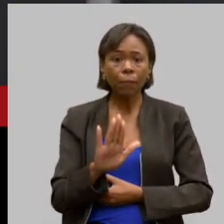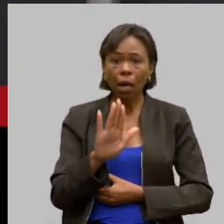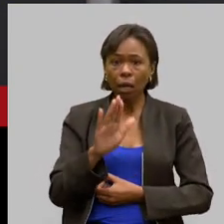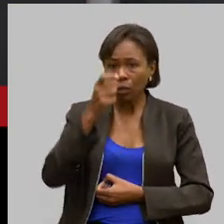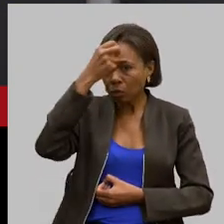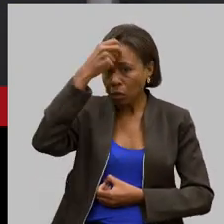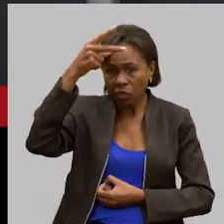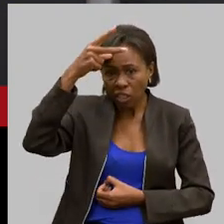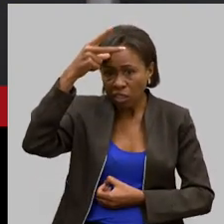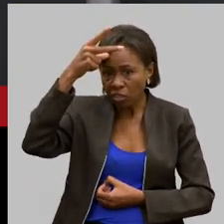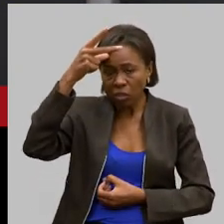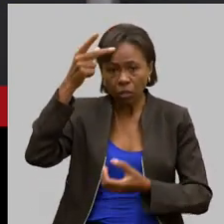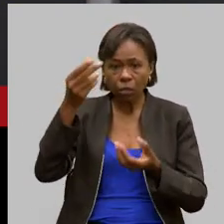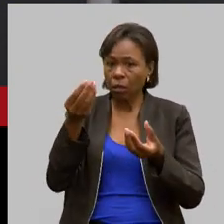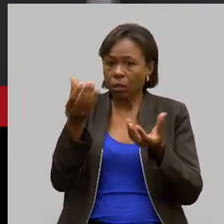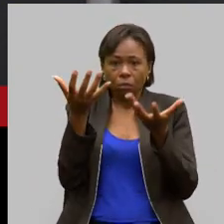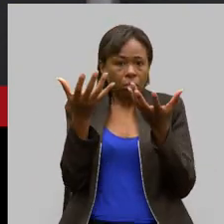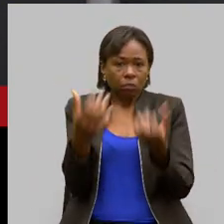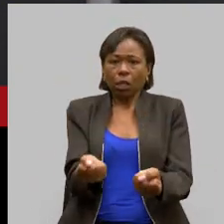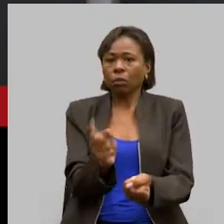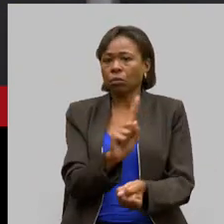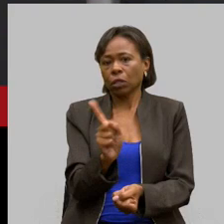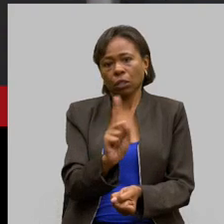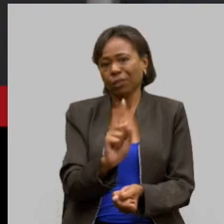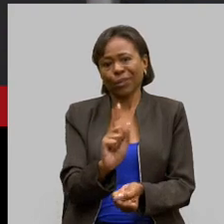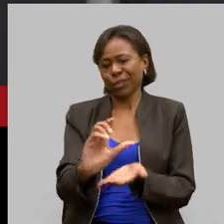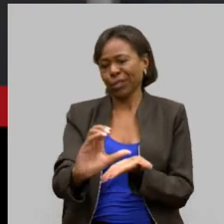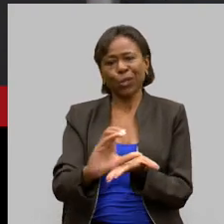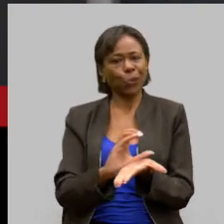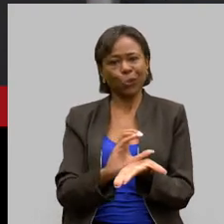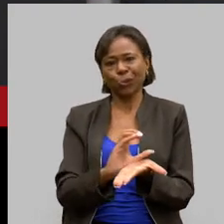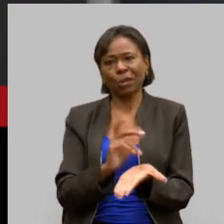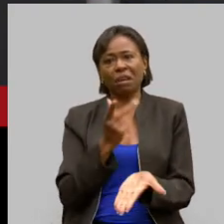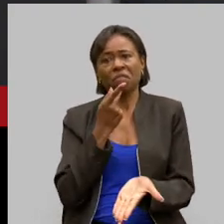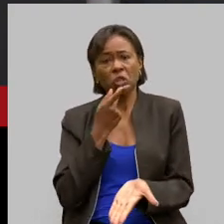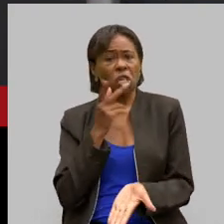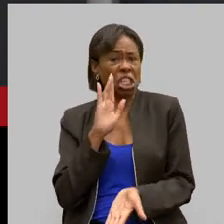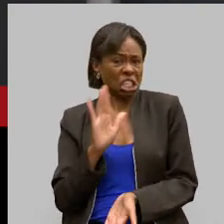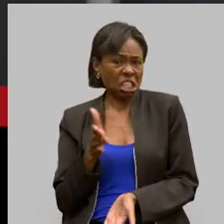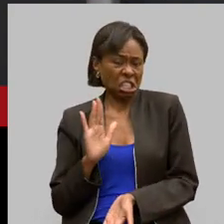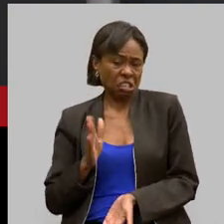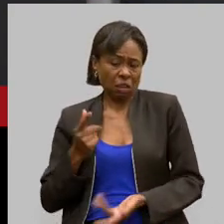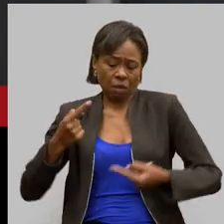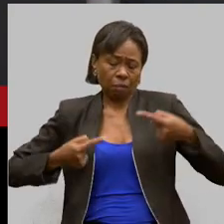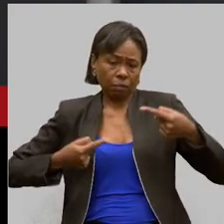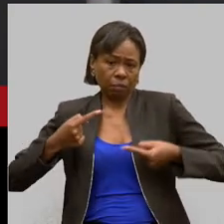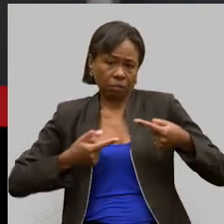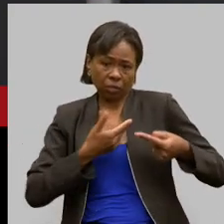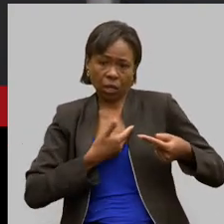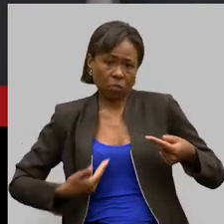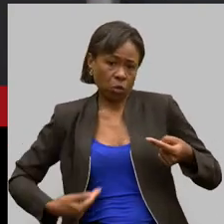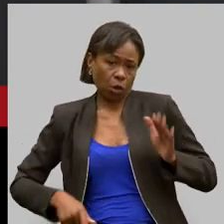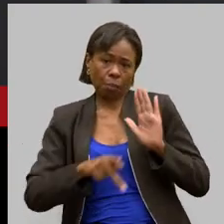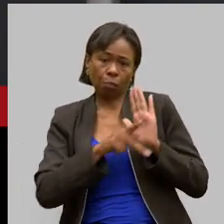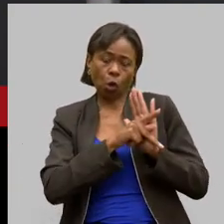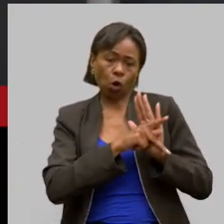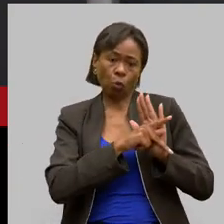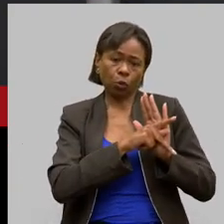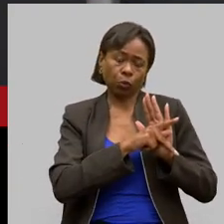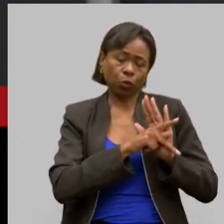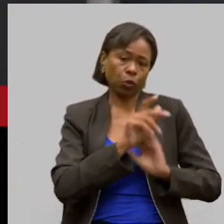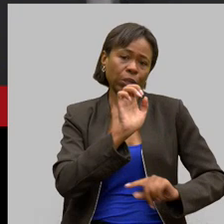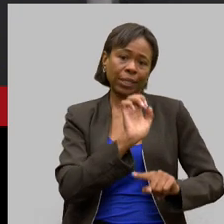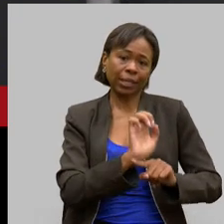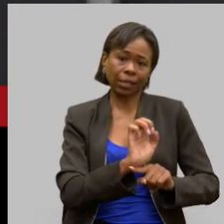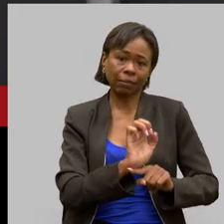recurso alegando que a política pública já é feita através do estado e aqui eu